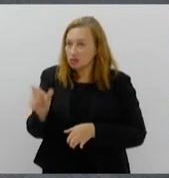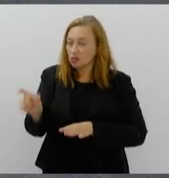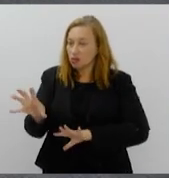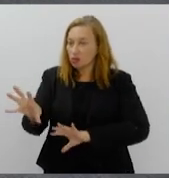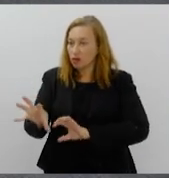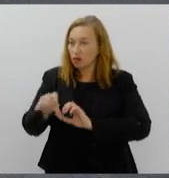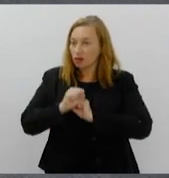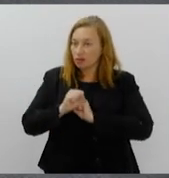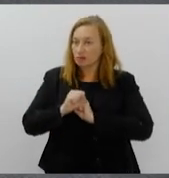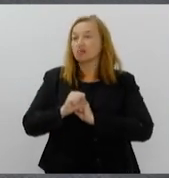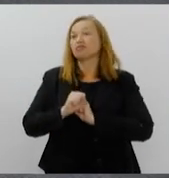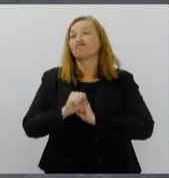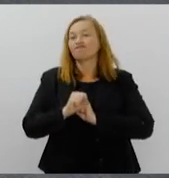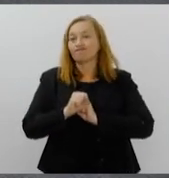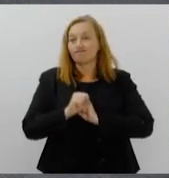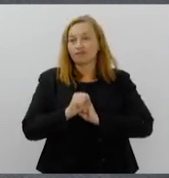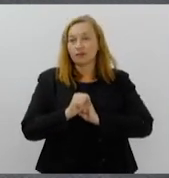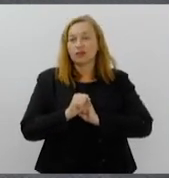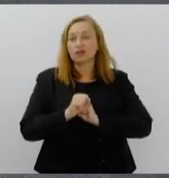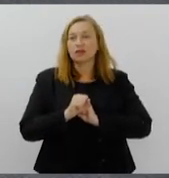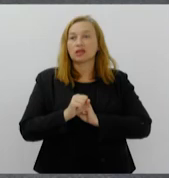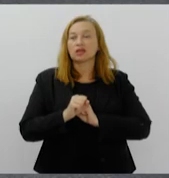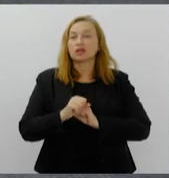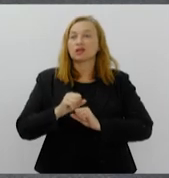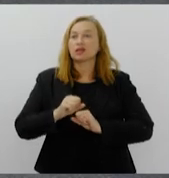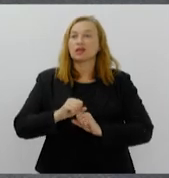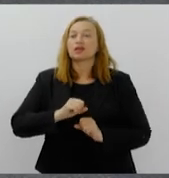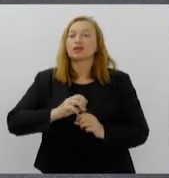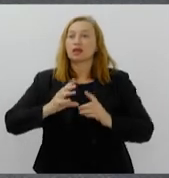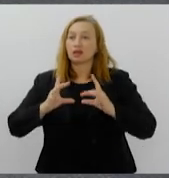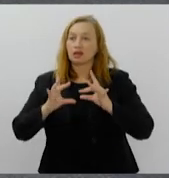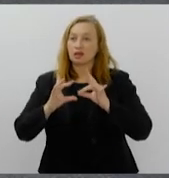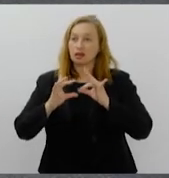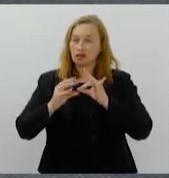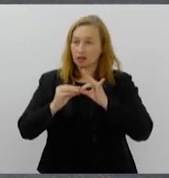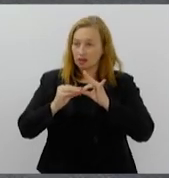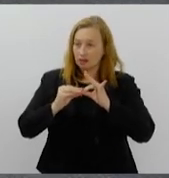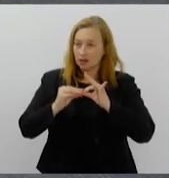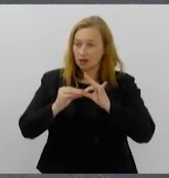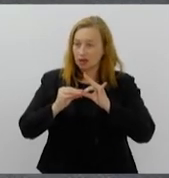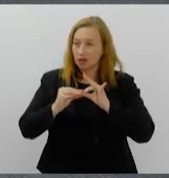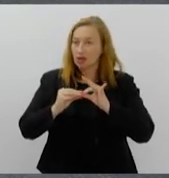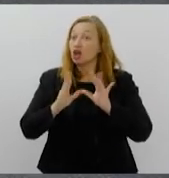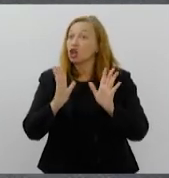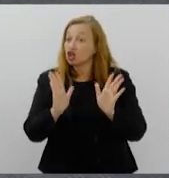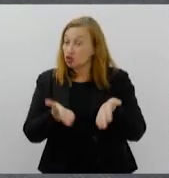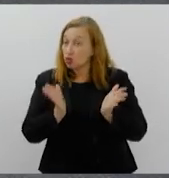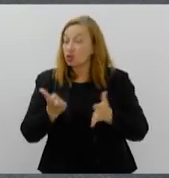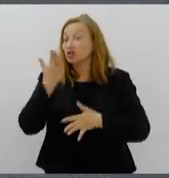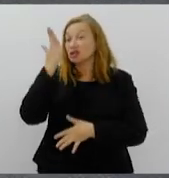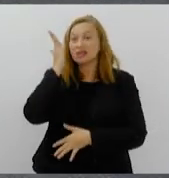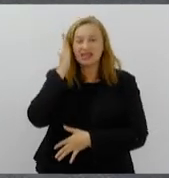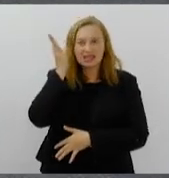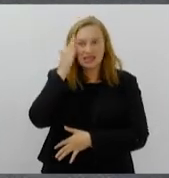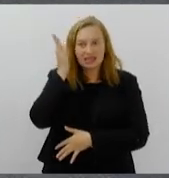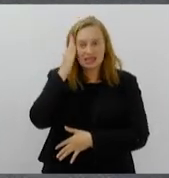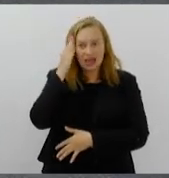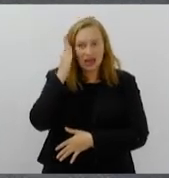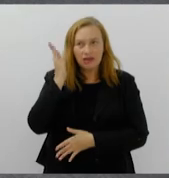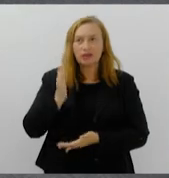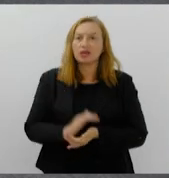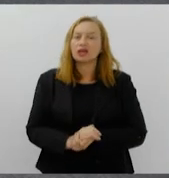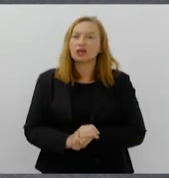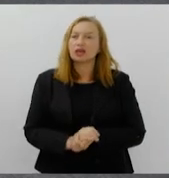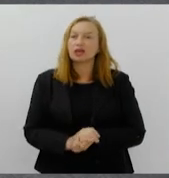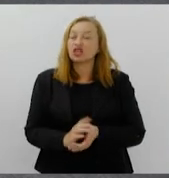fossem infectadas com o vírus HIV. E hoje já se sabe que há uma queda no número de